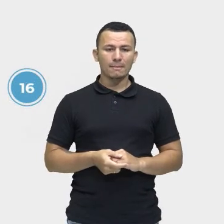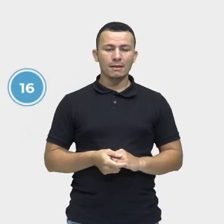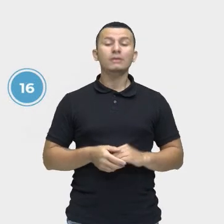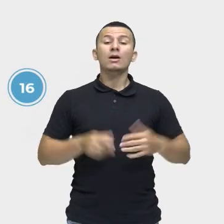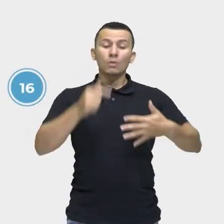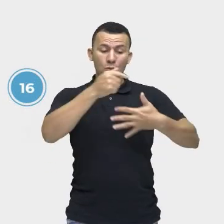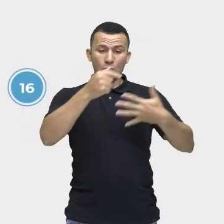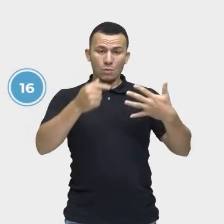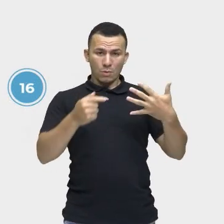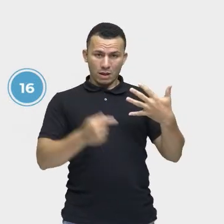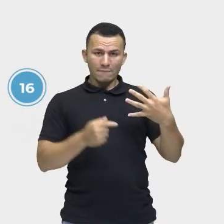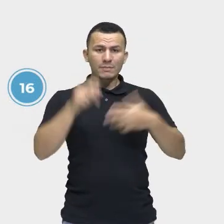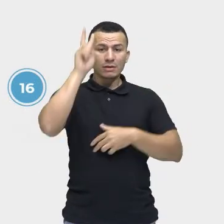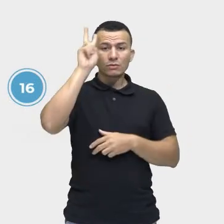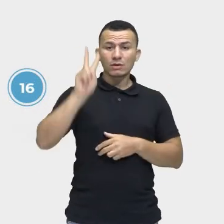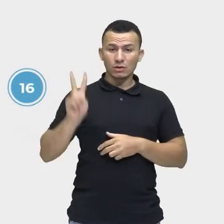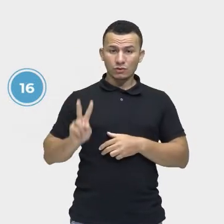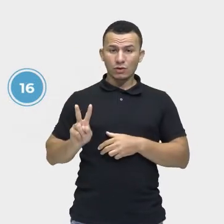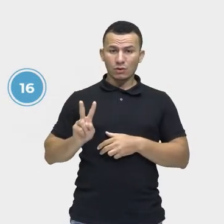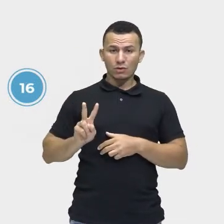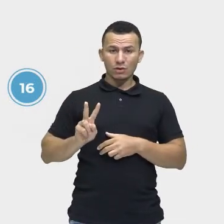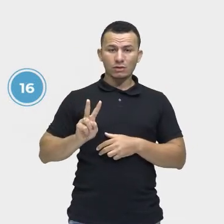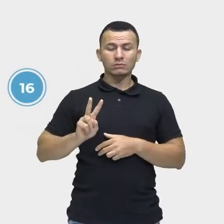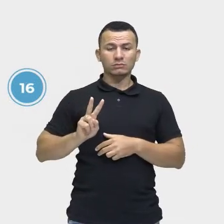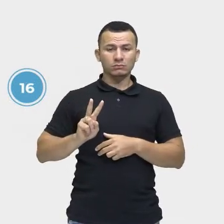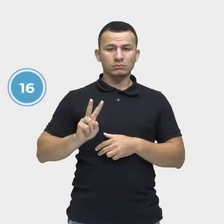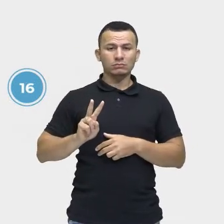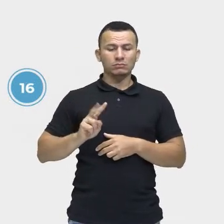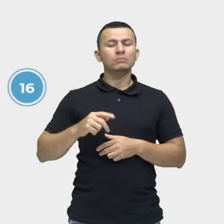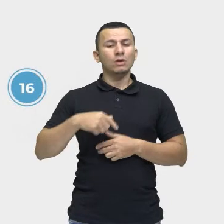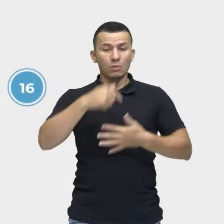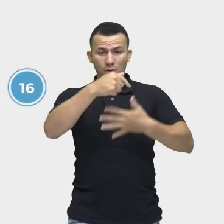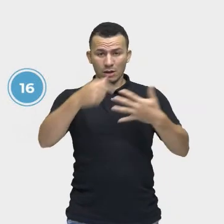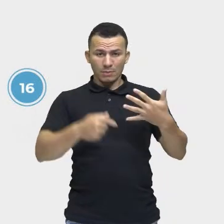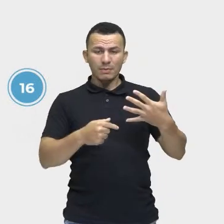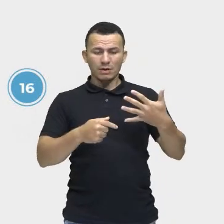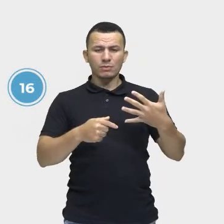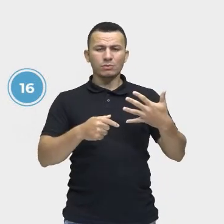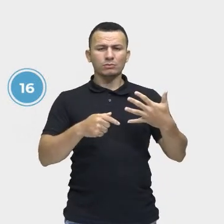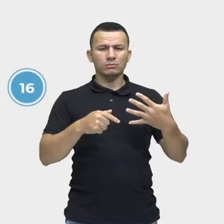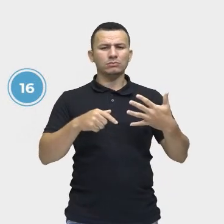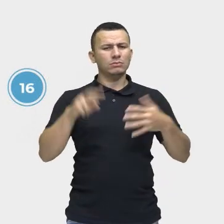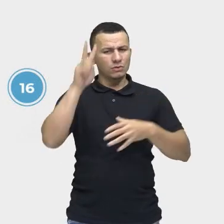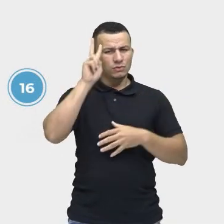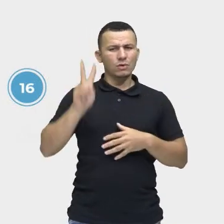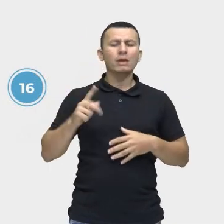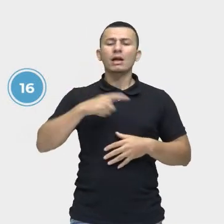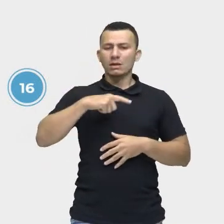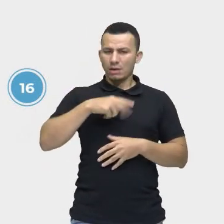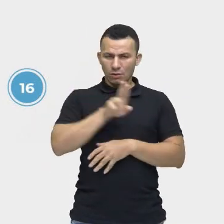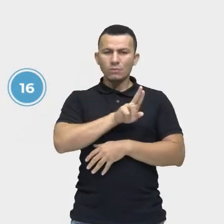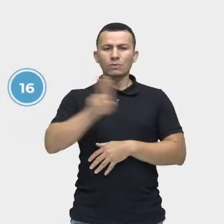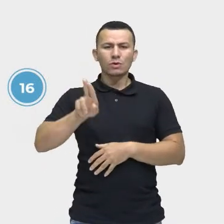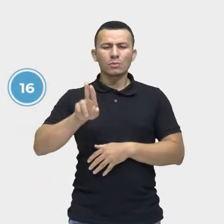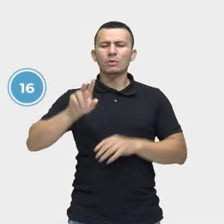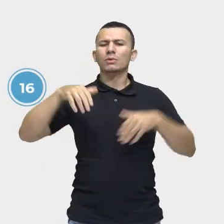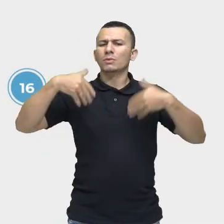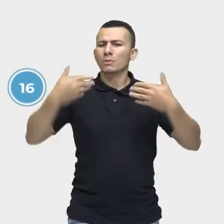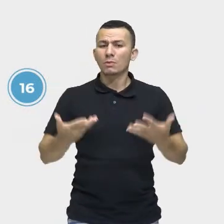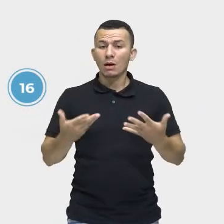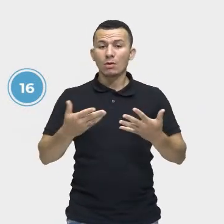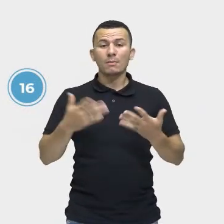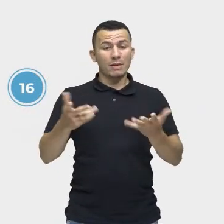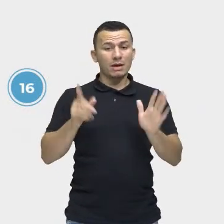do enredo é chamado... Esse elemento do enredo é chamado de... Veja, é o mesmo texto, mas